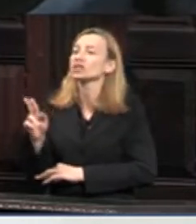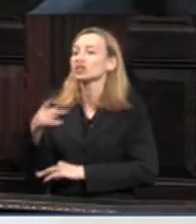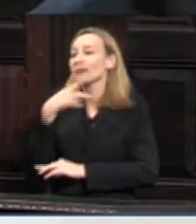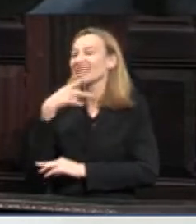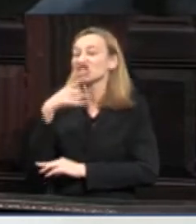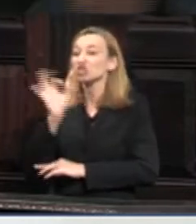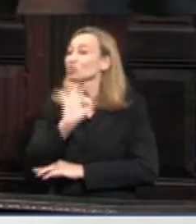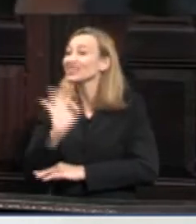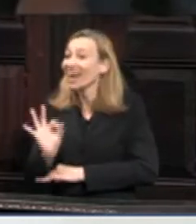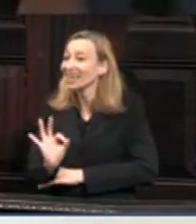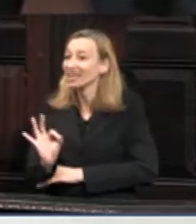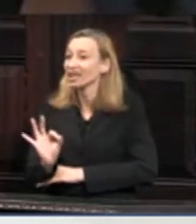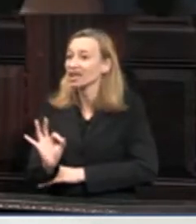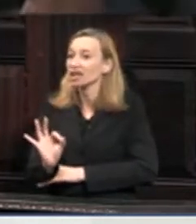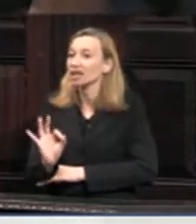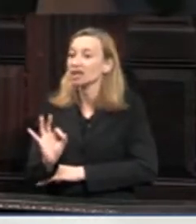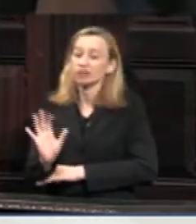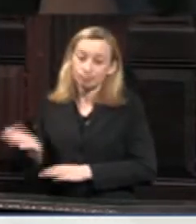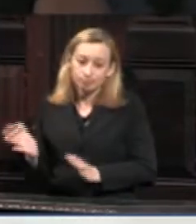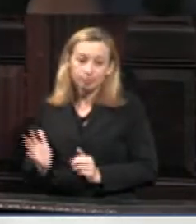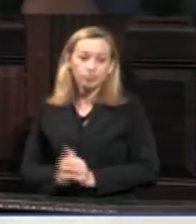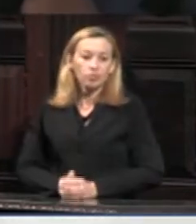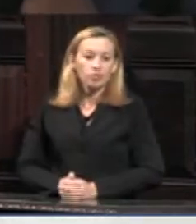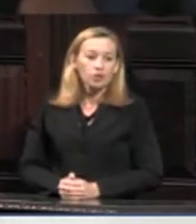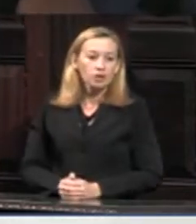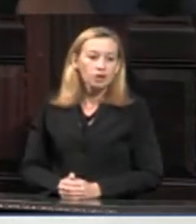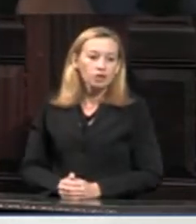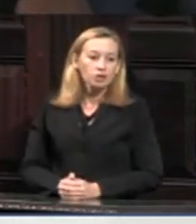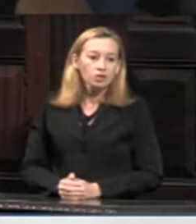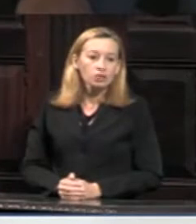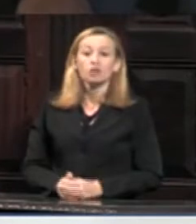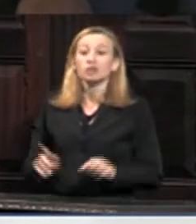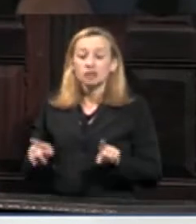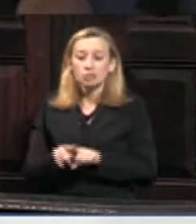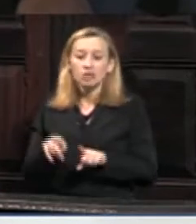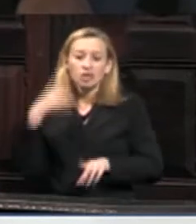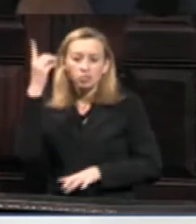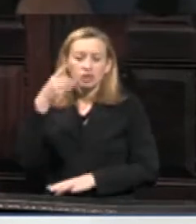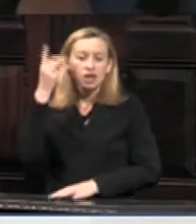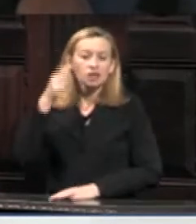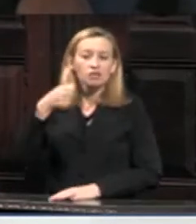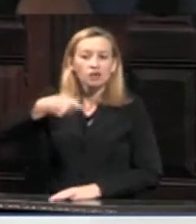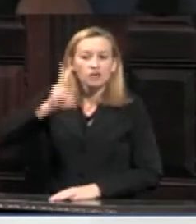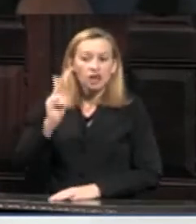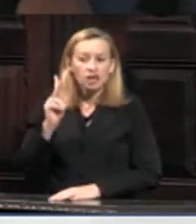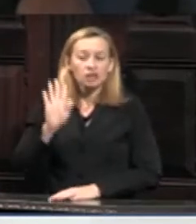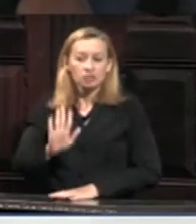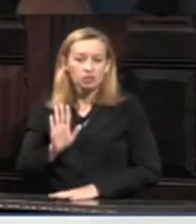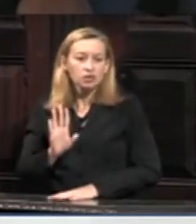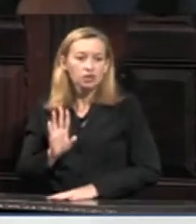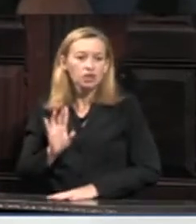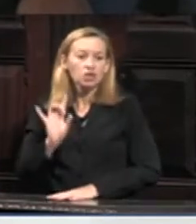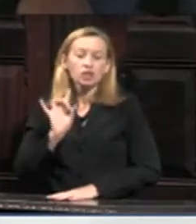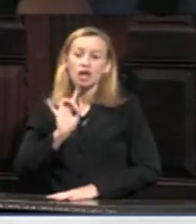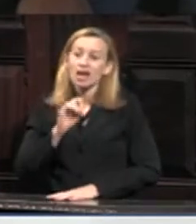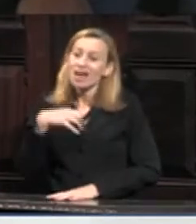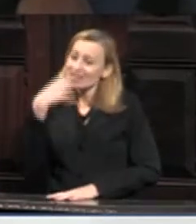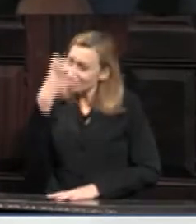candidato, nem contrária a outro. Não só, deputado Waldeck, não só é